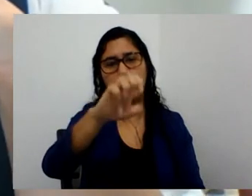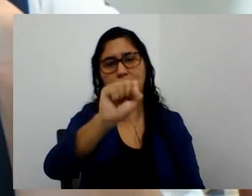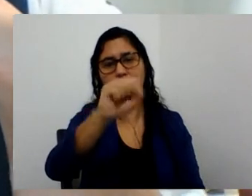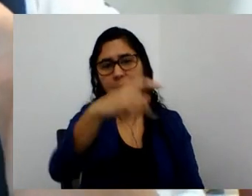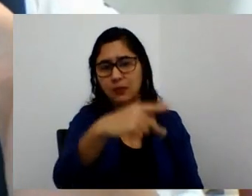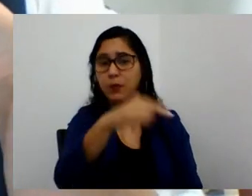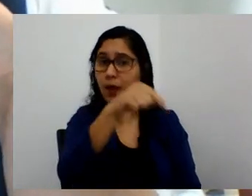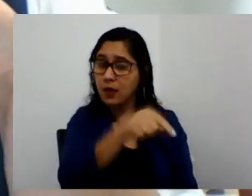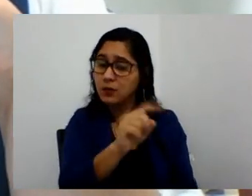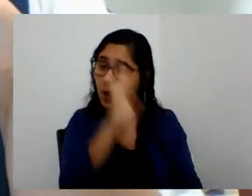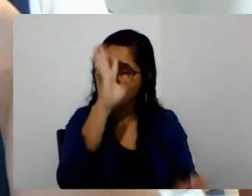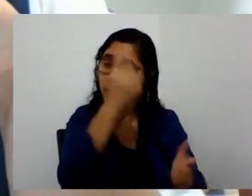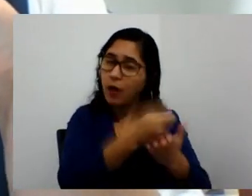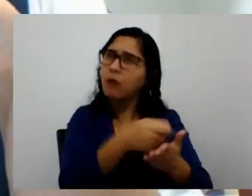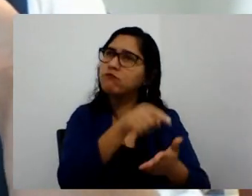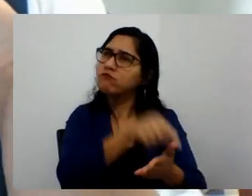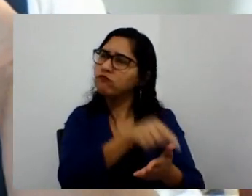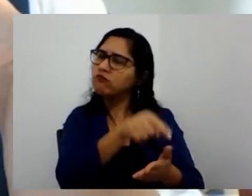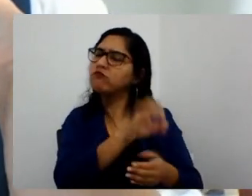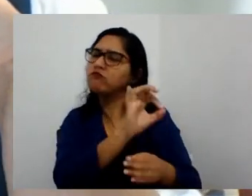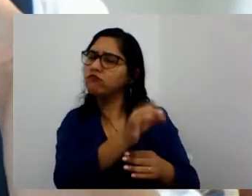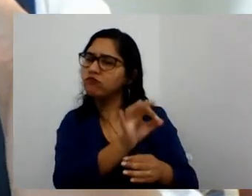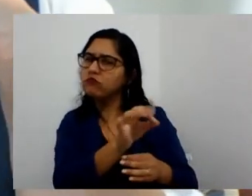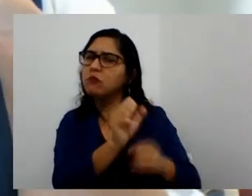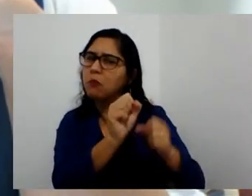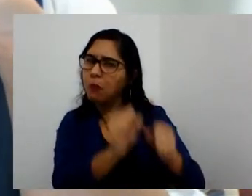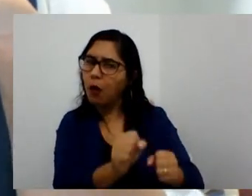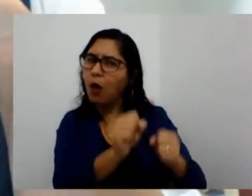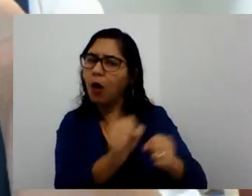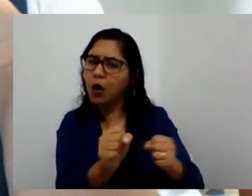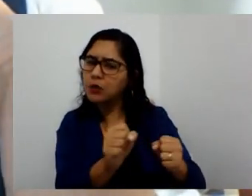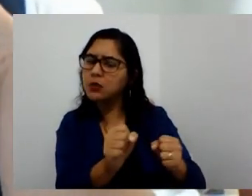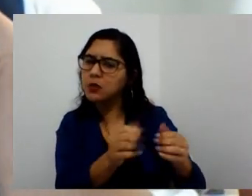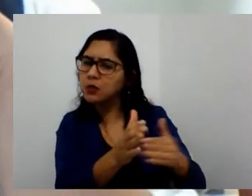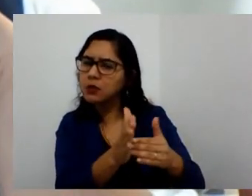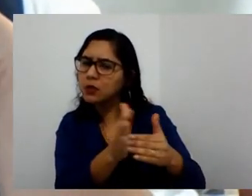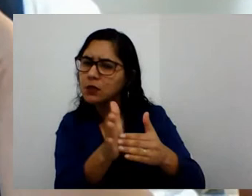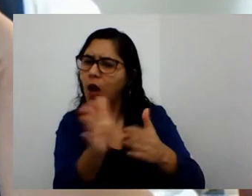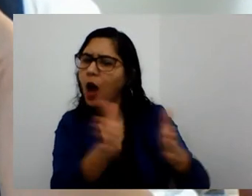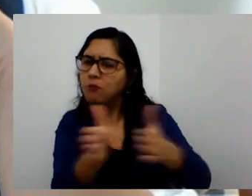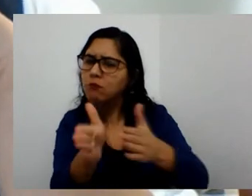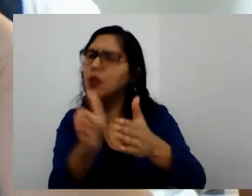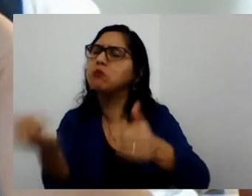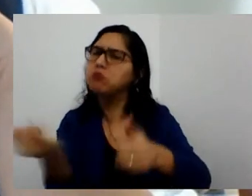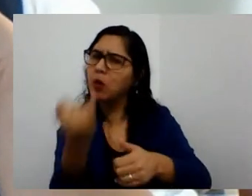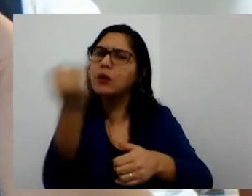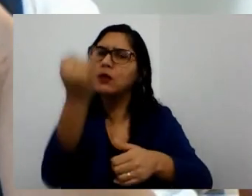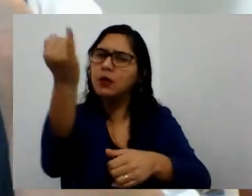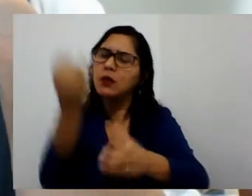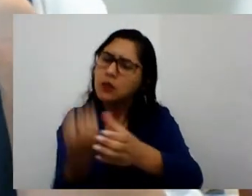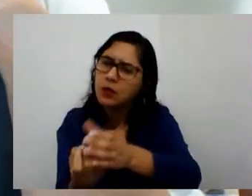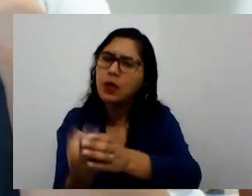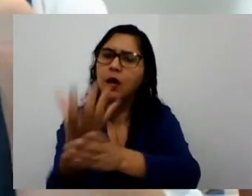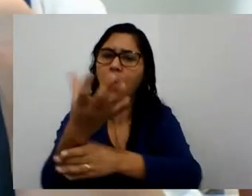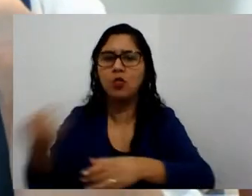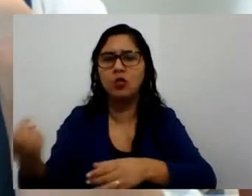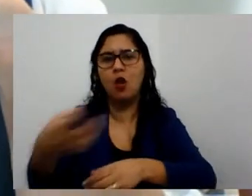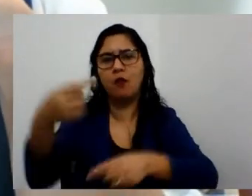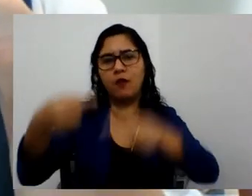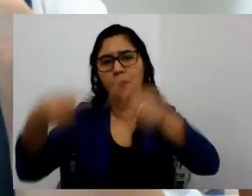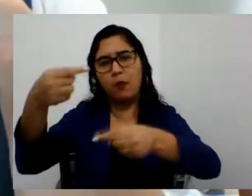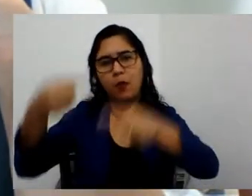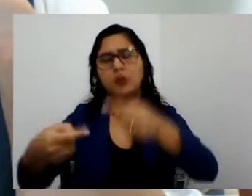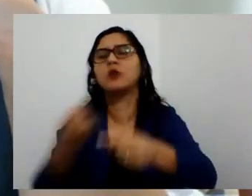caminho que a gente imagina que pode ser o caminho fundamental para uma implementação de uma política de